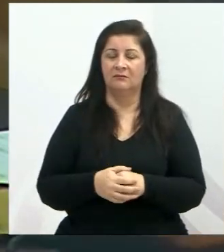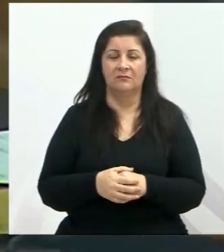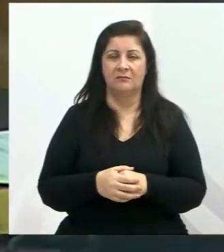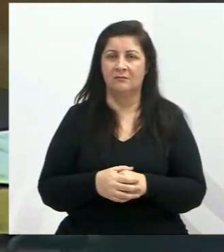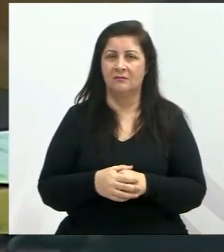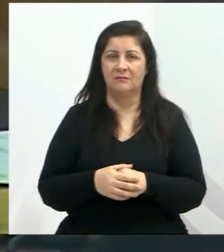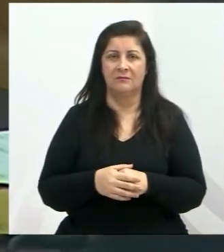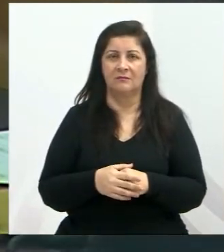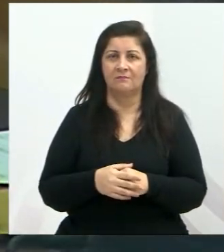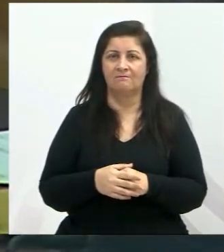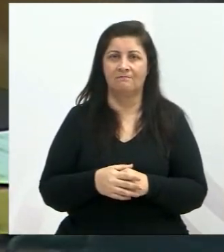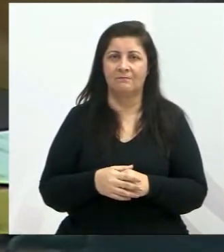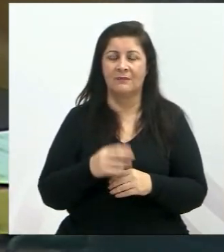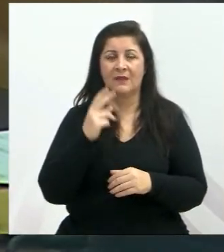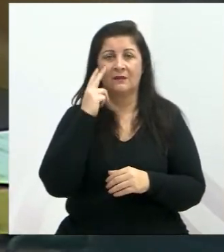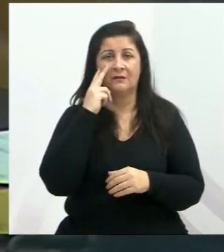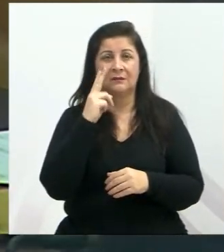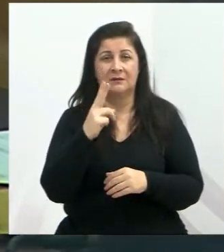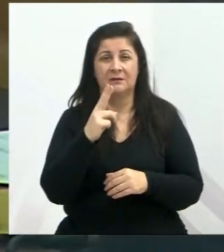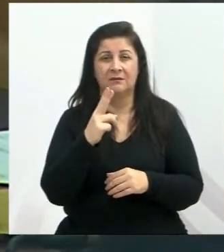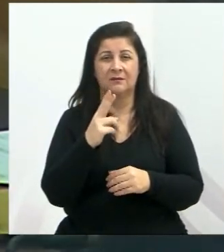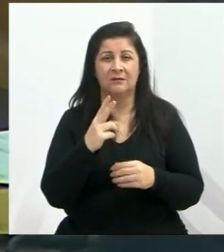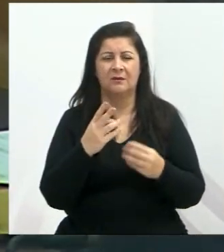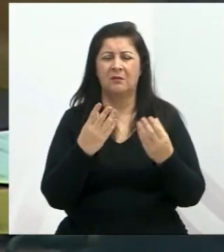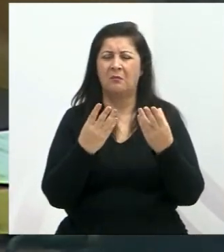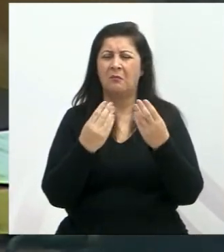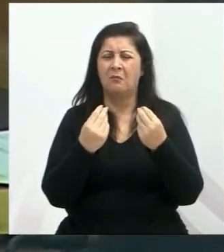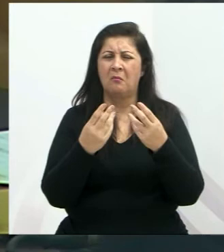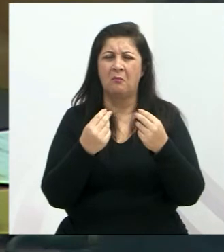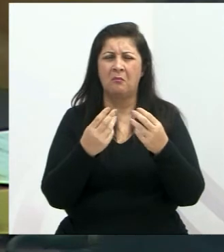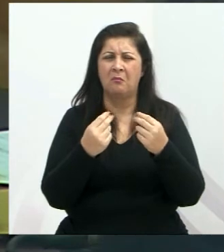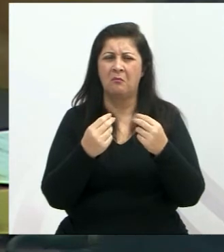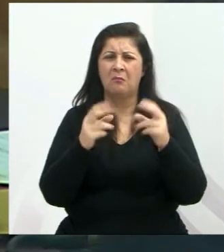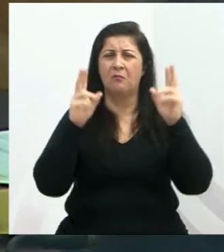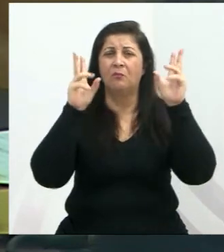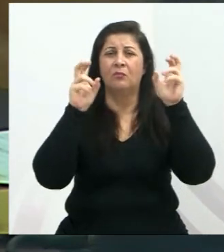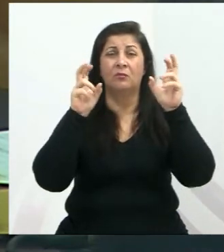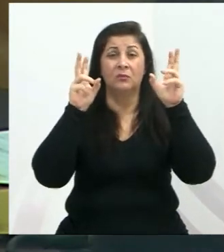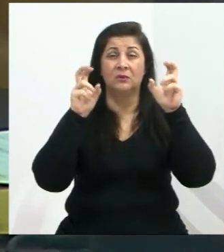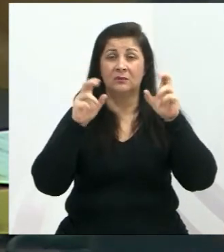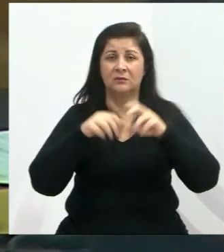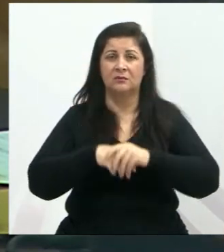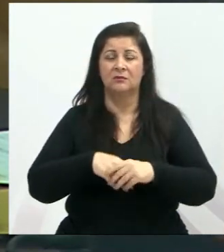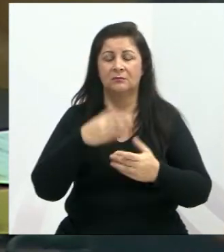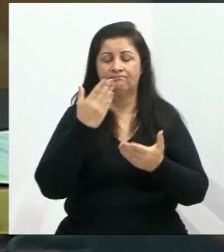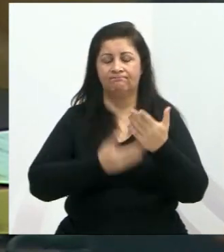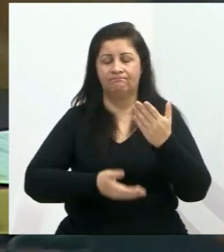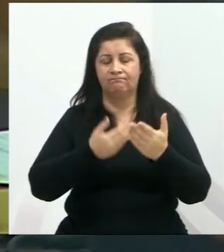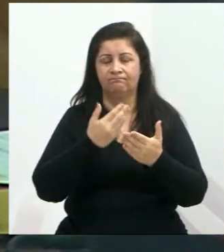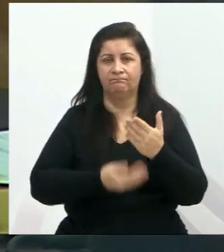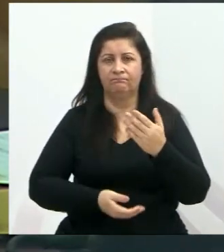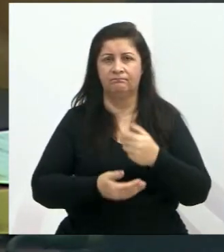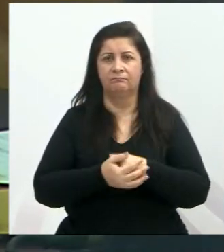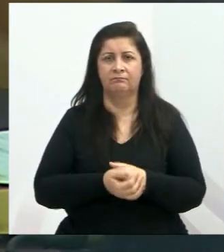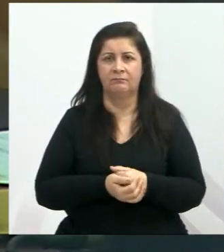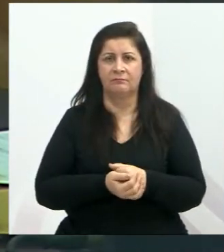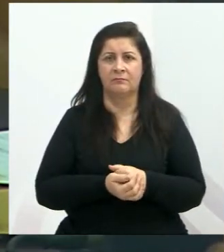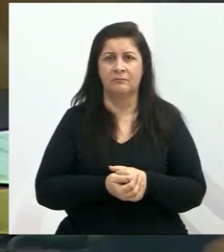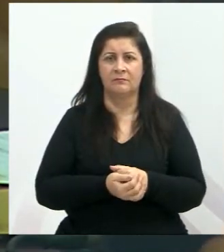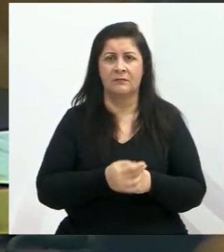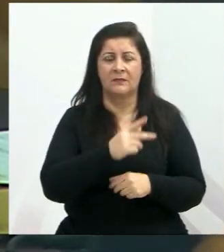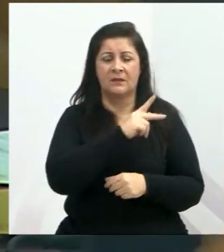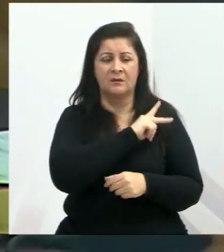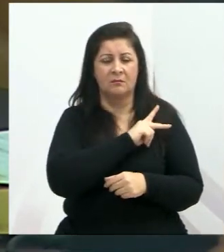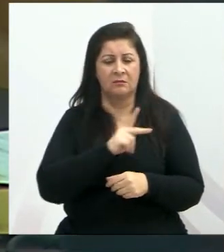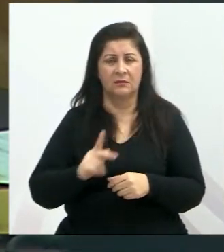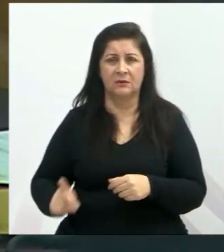ver as inúmeras questões colocadas no nosso país, em que o presidente negacionista